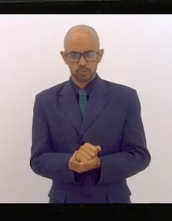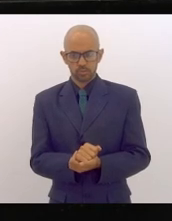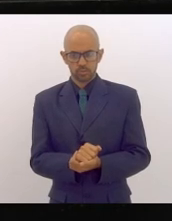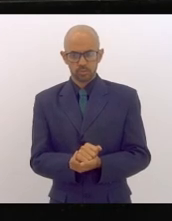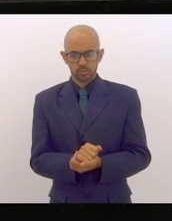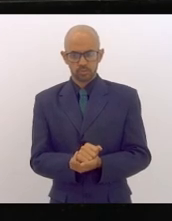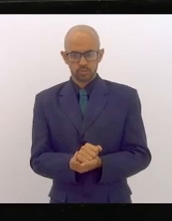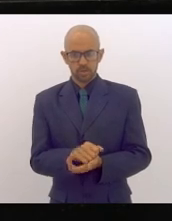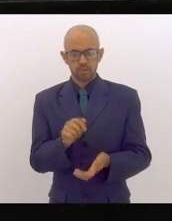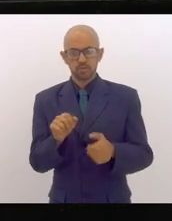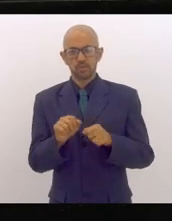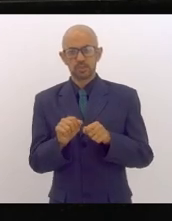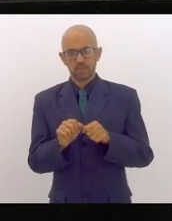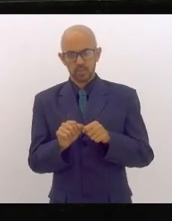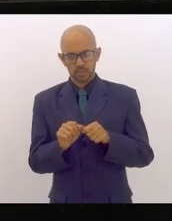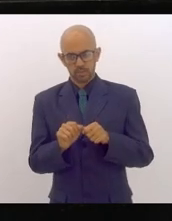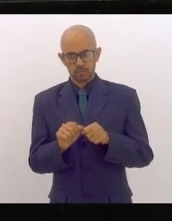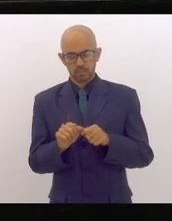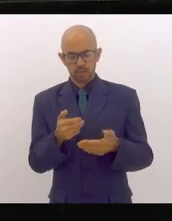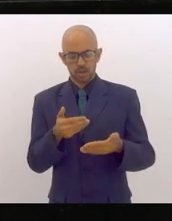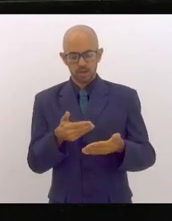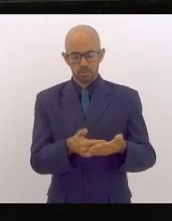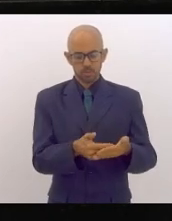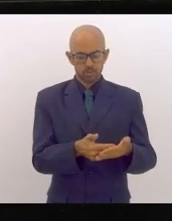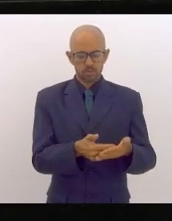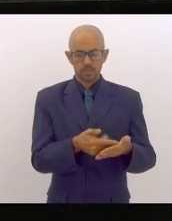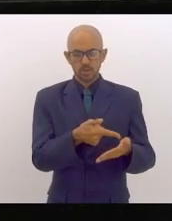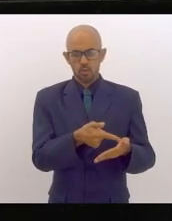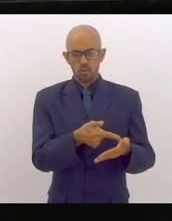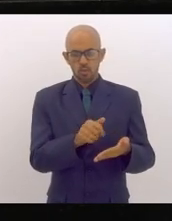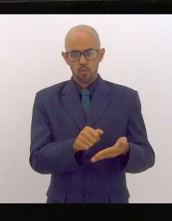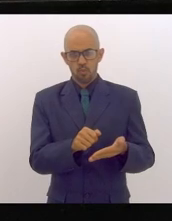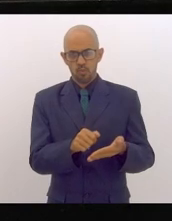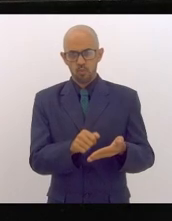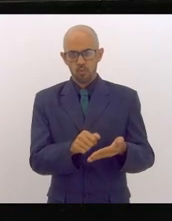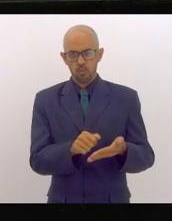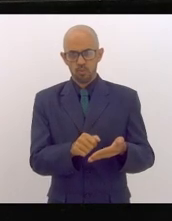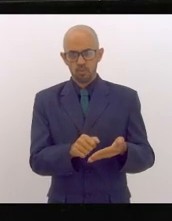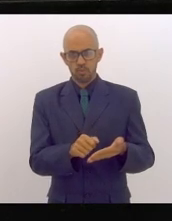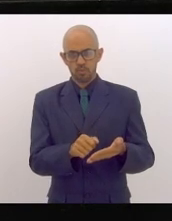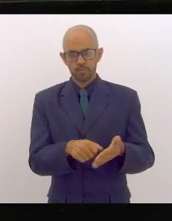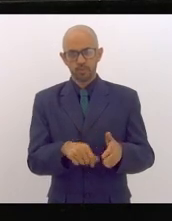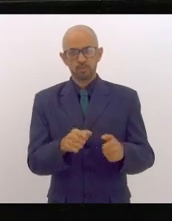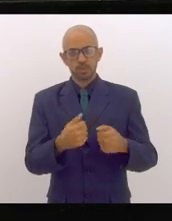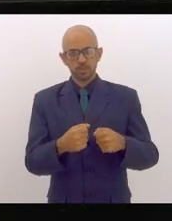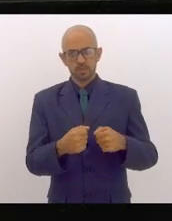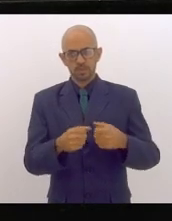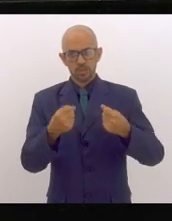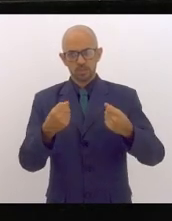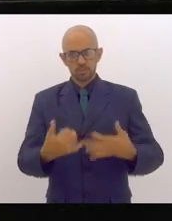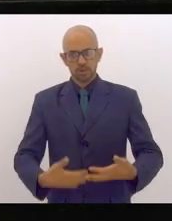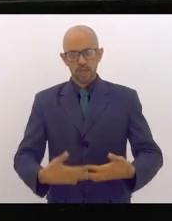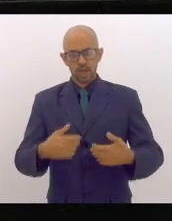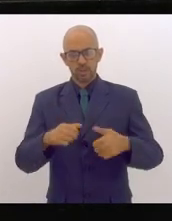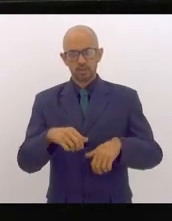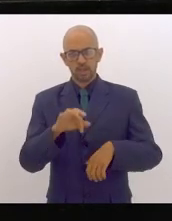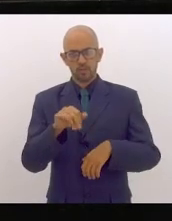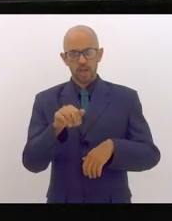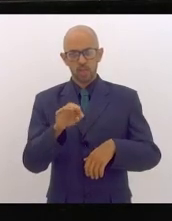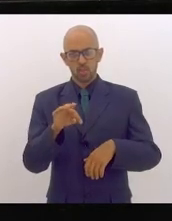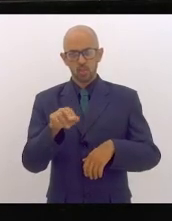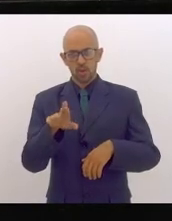né, a serem realizados pela modalidade de aproximação de forma discriminada nas faturas a serem emitidas. Nem